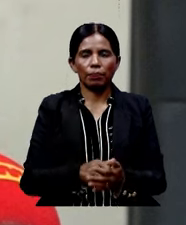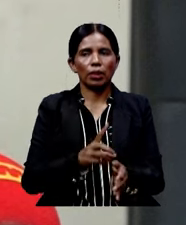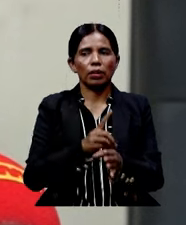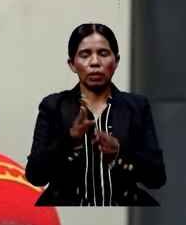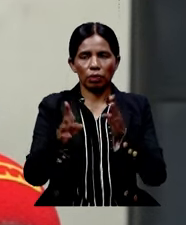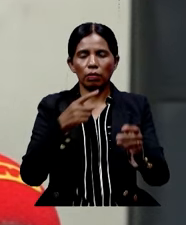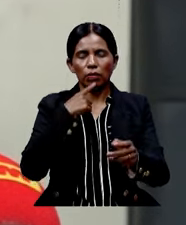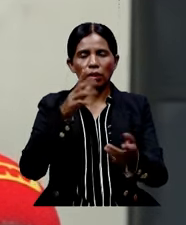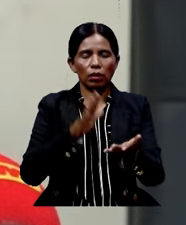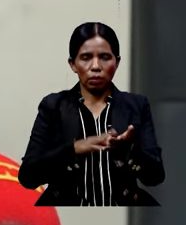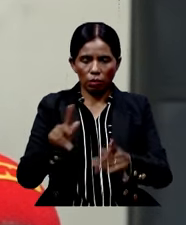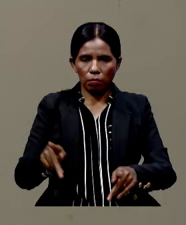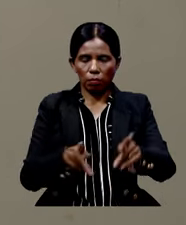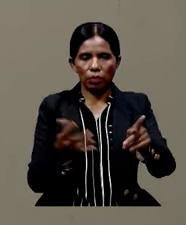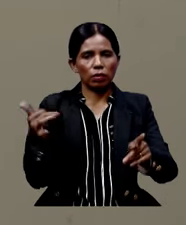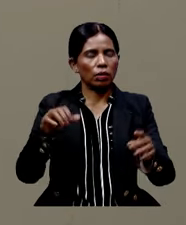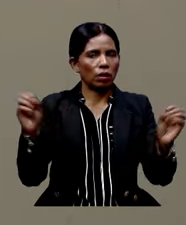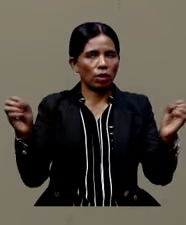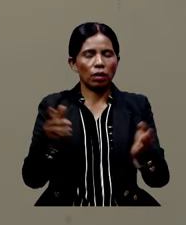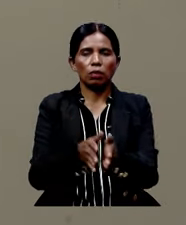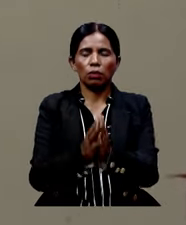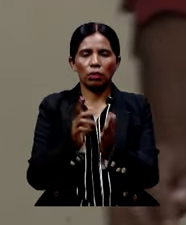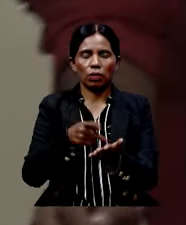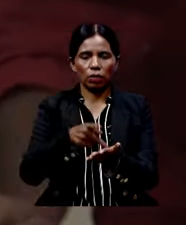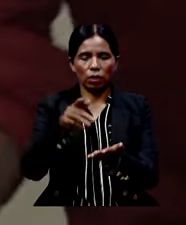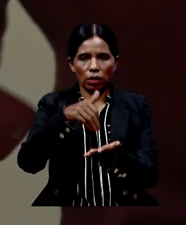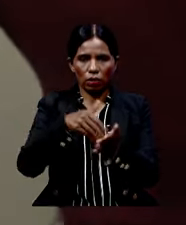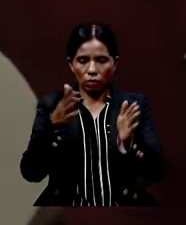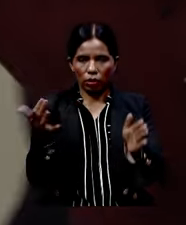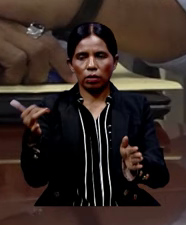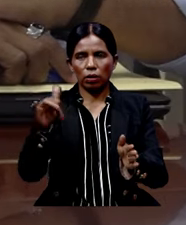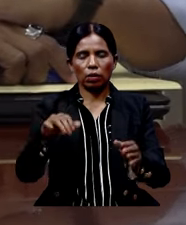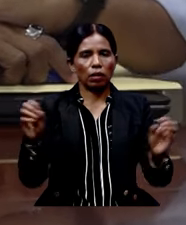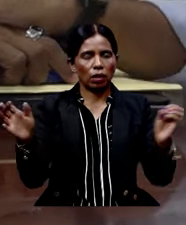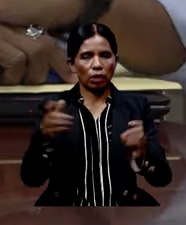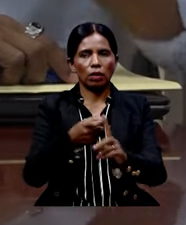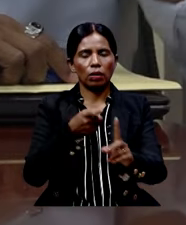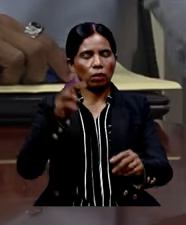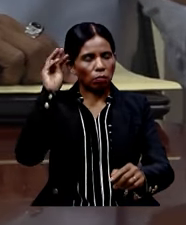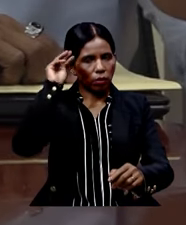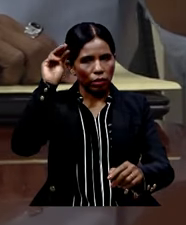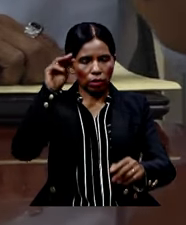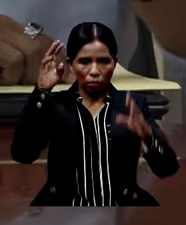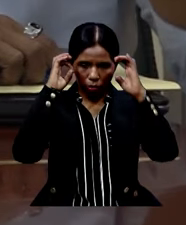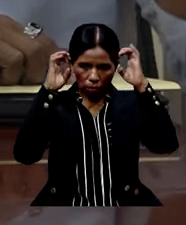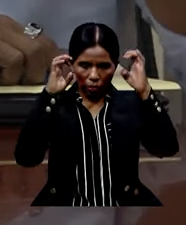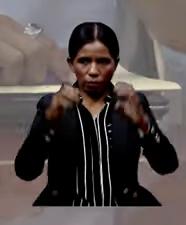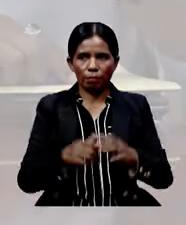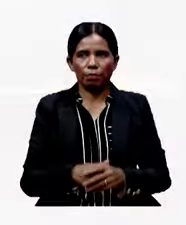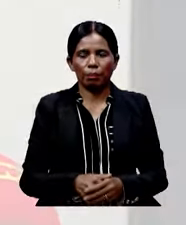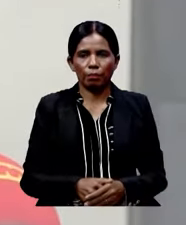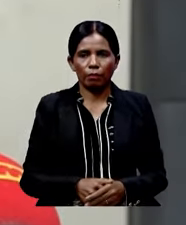ne hatutan eskola publiku sira sila halo kobransa ilegal ba estudante sira sen rekonyesimentu husi Ministerio Edukasaun. Pusau